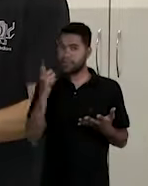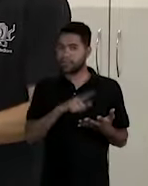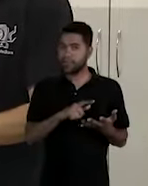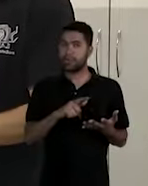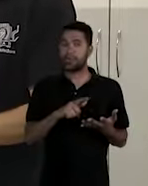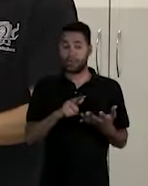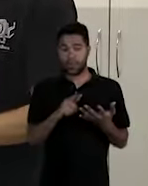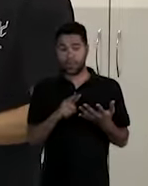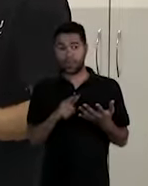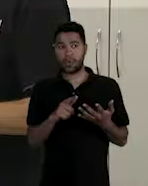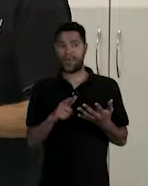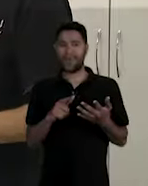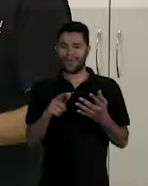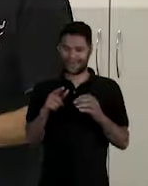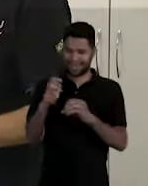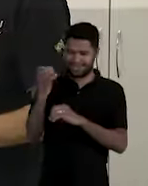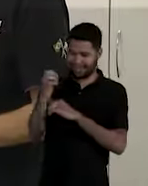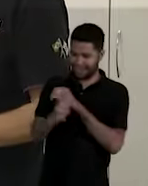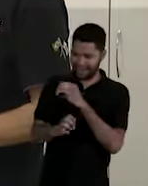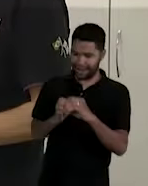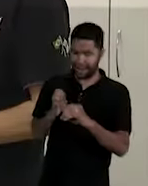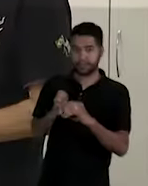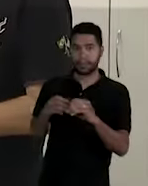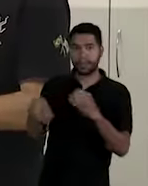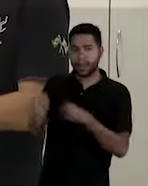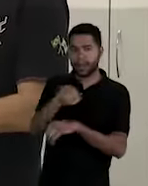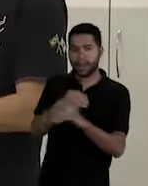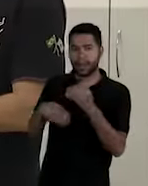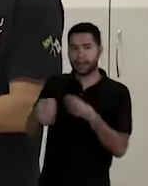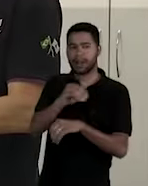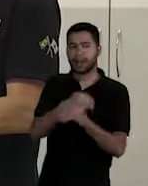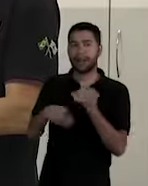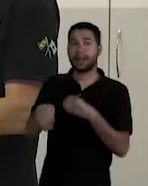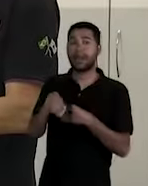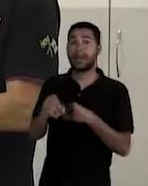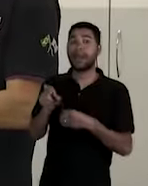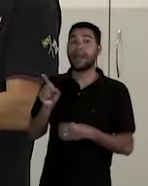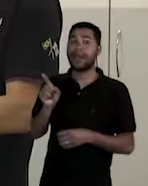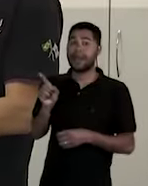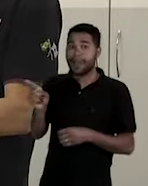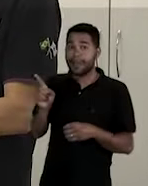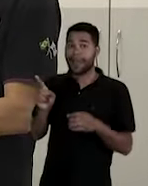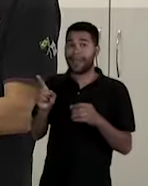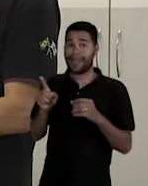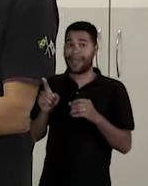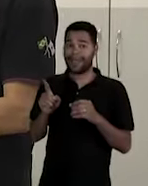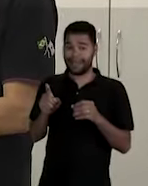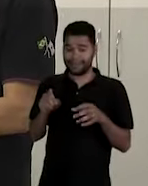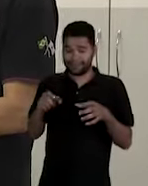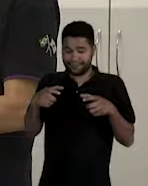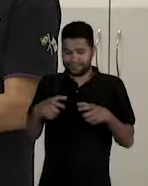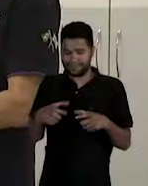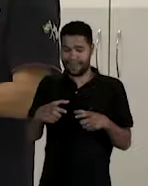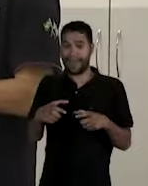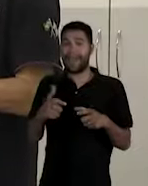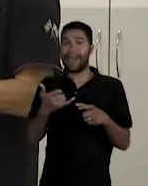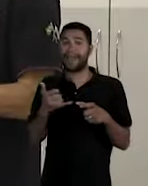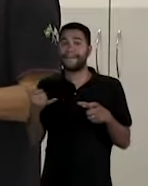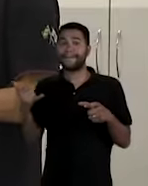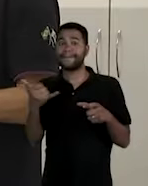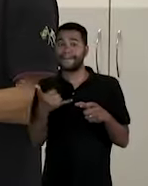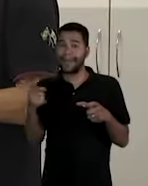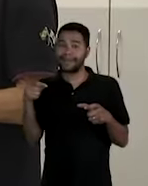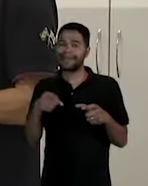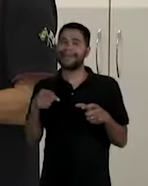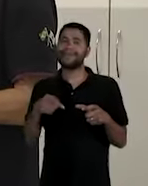os elétrons que estão no fio em movimento. Então, a bateria, a função da bateria é essa, que é o